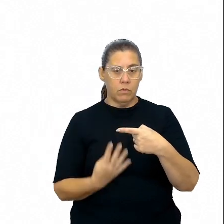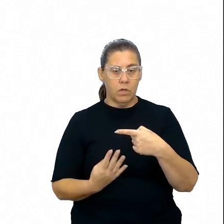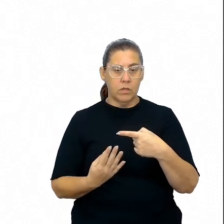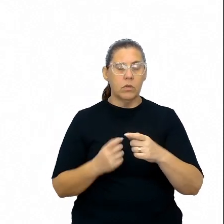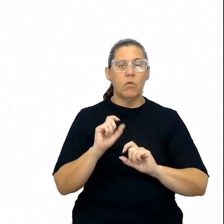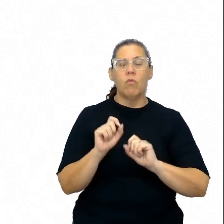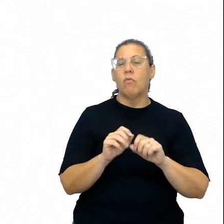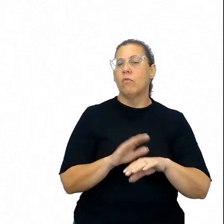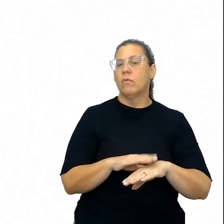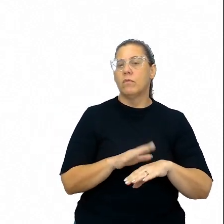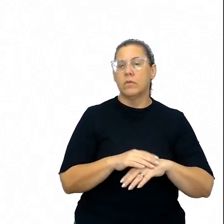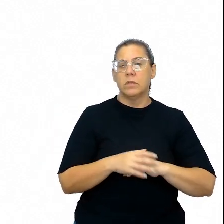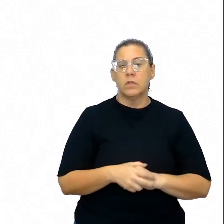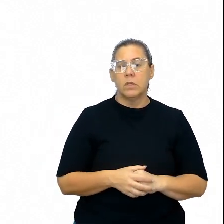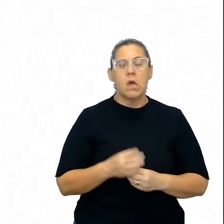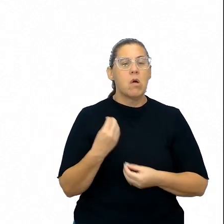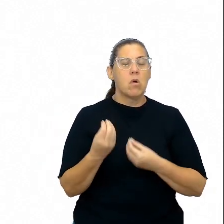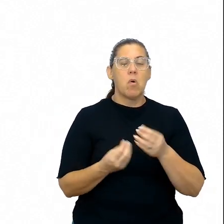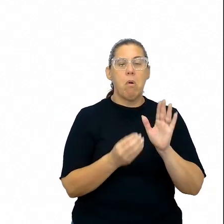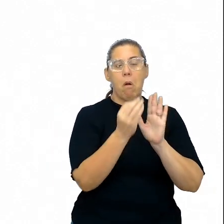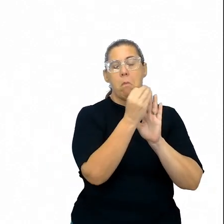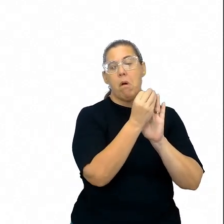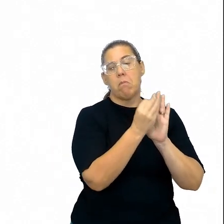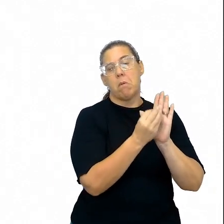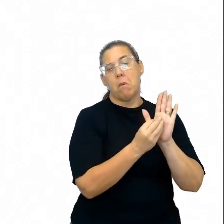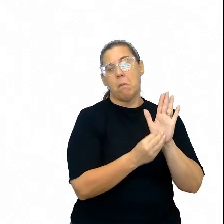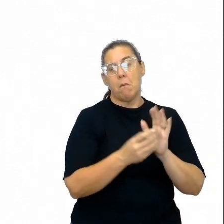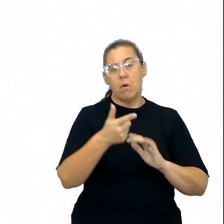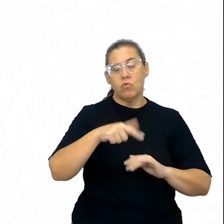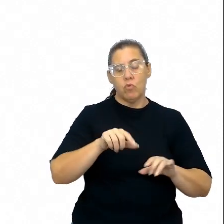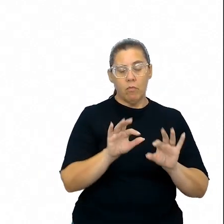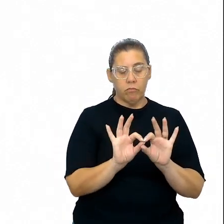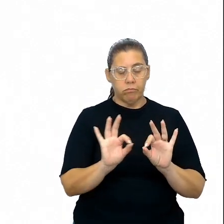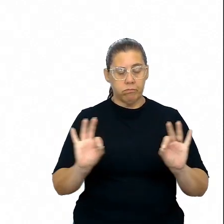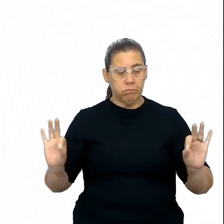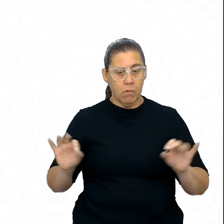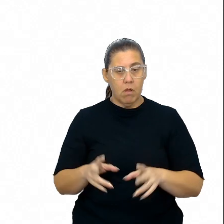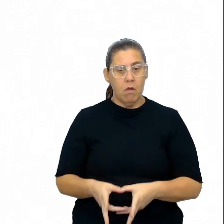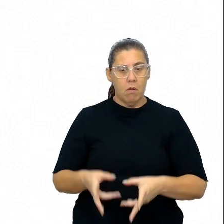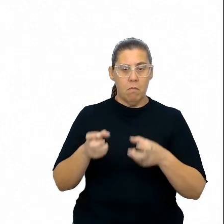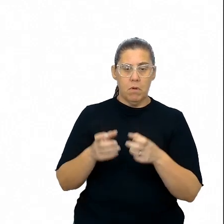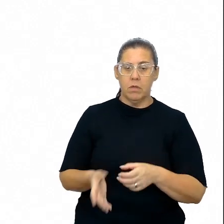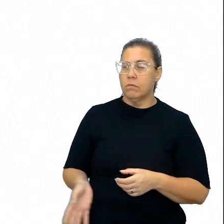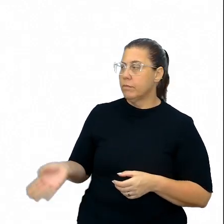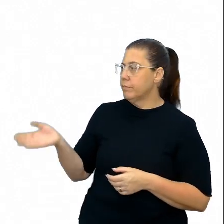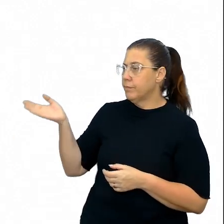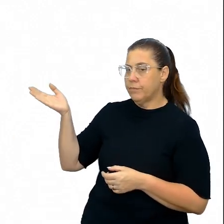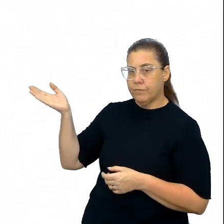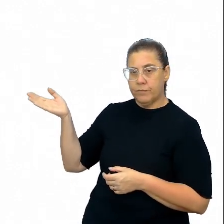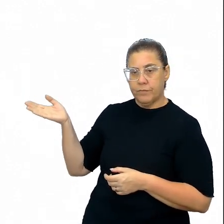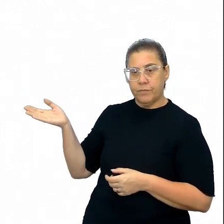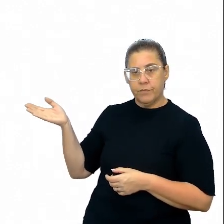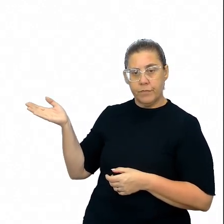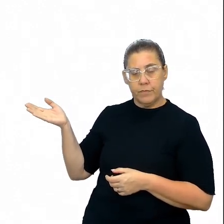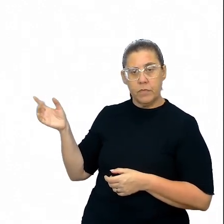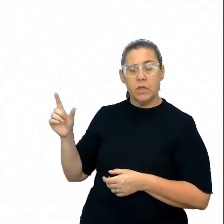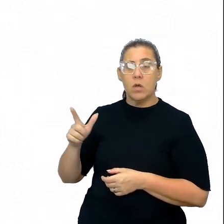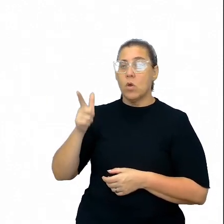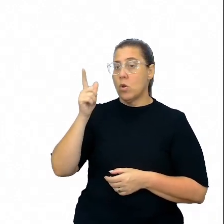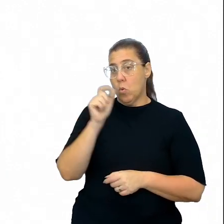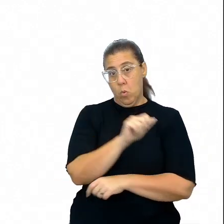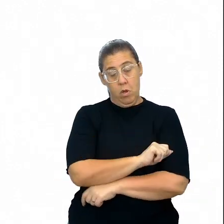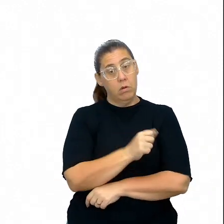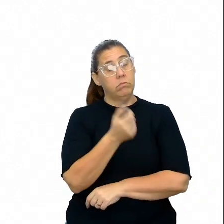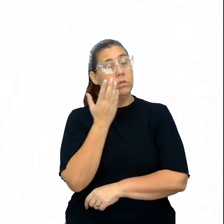vou ter que fazer? Como que eu posso colocar esses números de novo na reta? Percebe que tem várias formas de escrever. Meu aluno tem que dar conta.